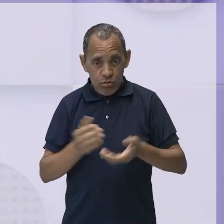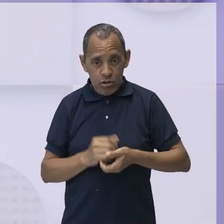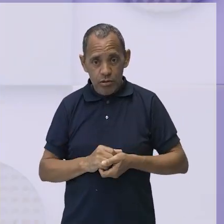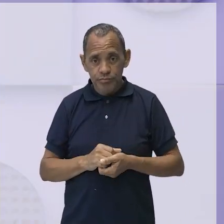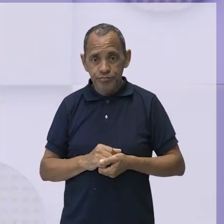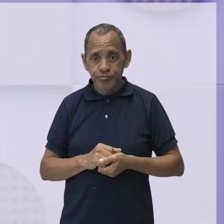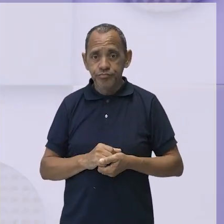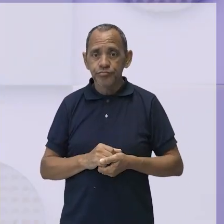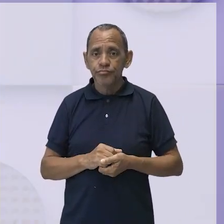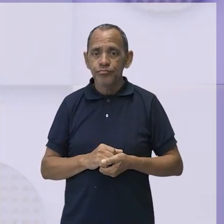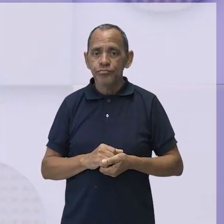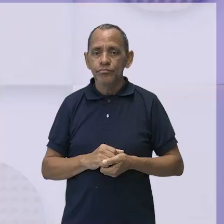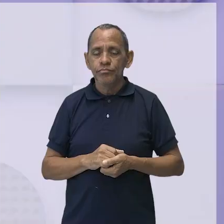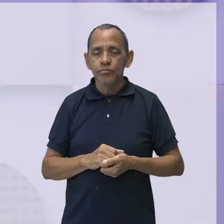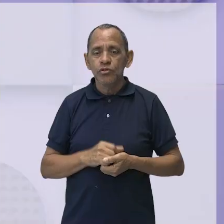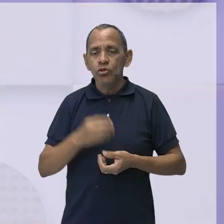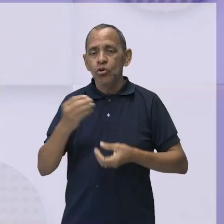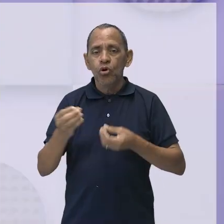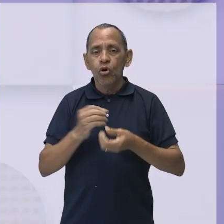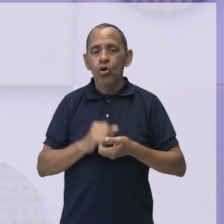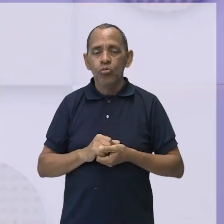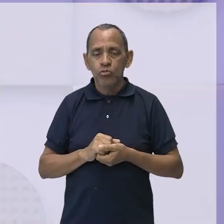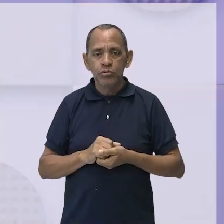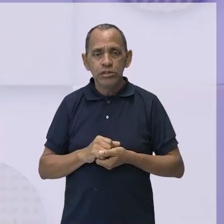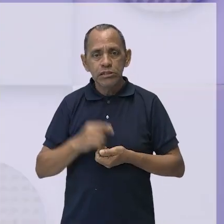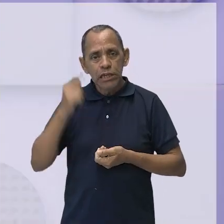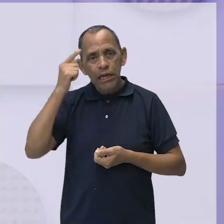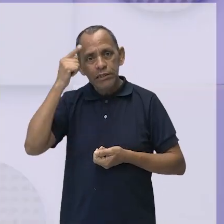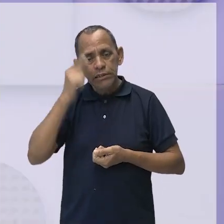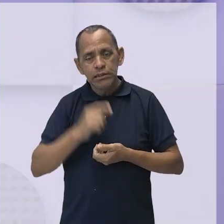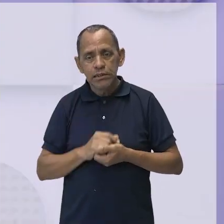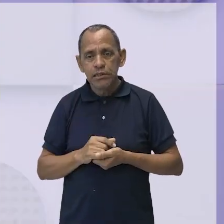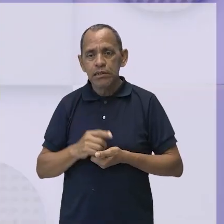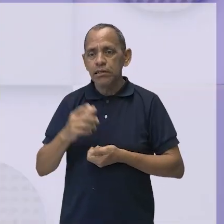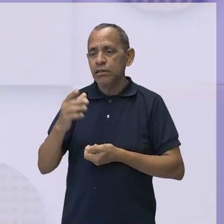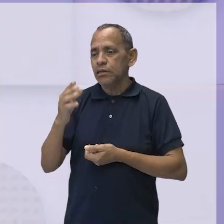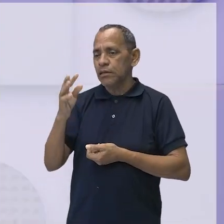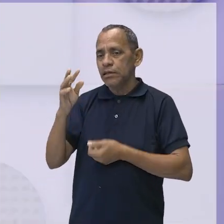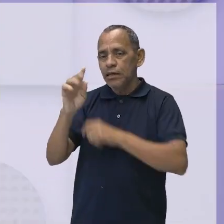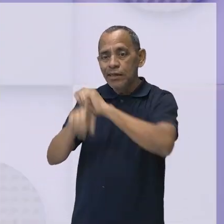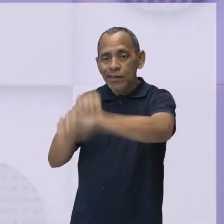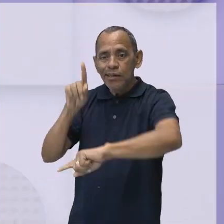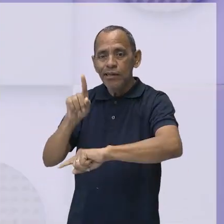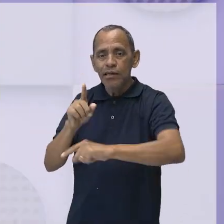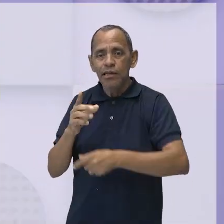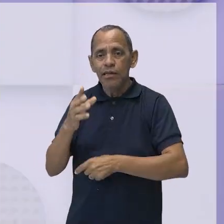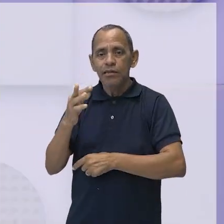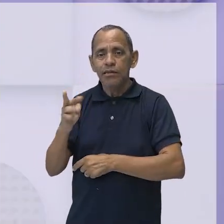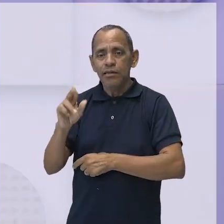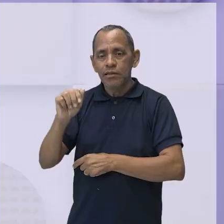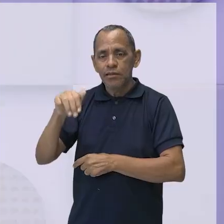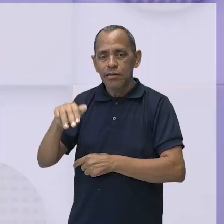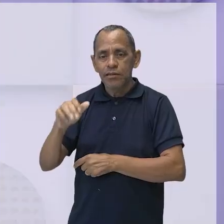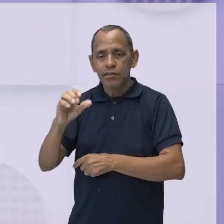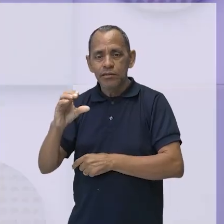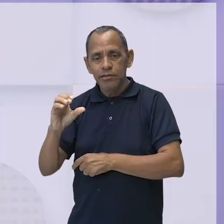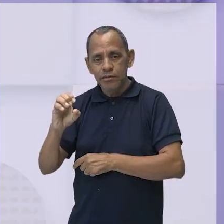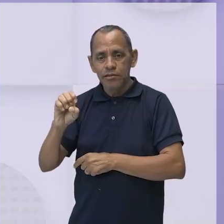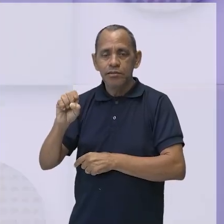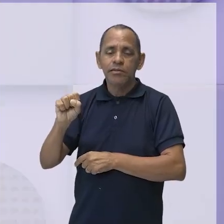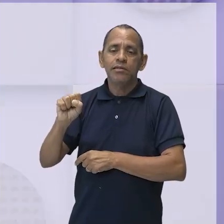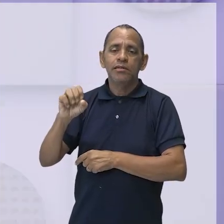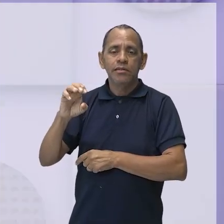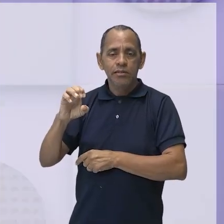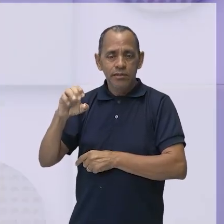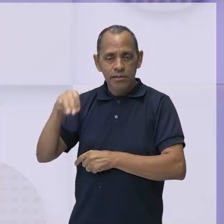bem tranquila sobre a ideia de transcendente nas várias religiões. Como é que as religiões pensam ou